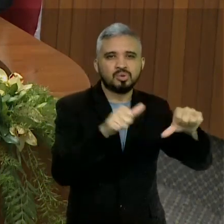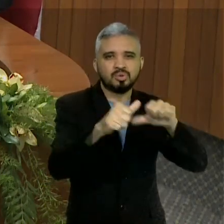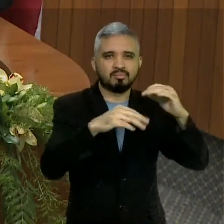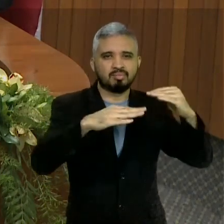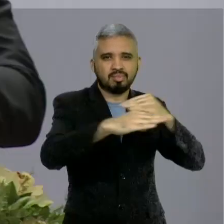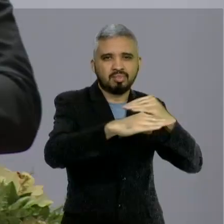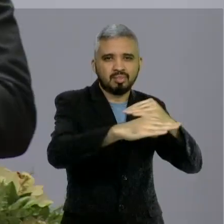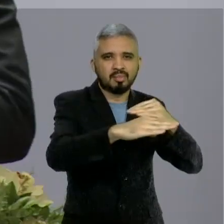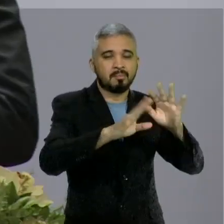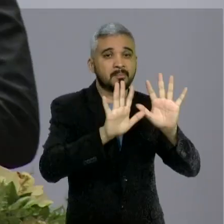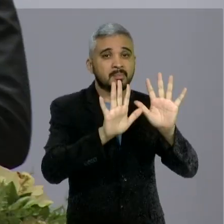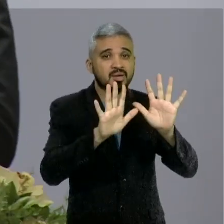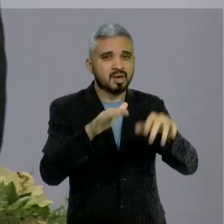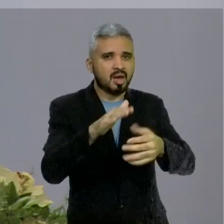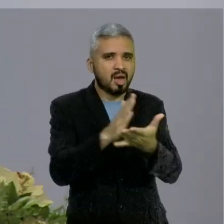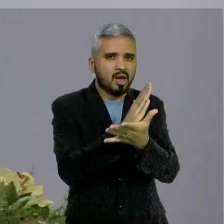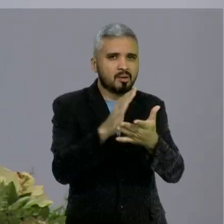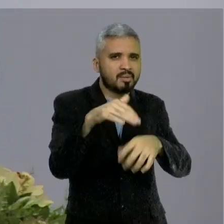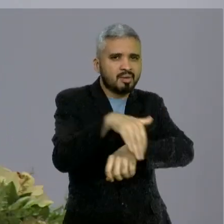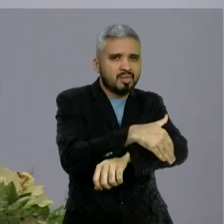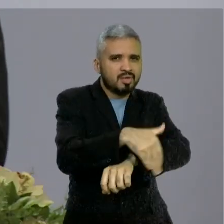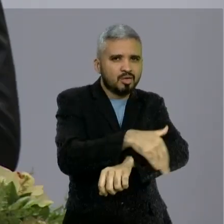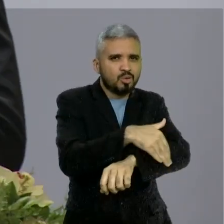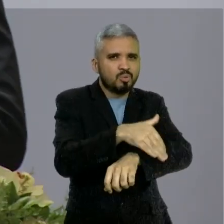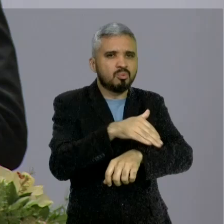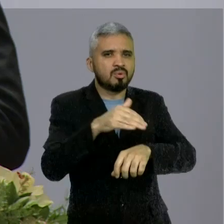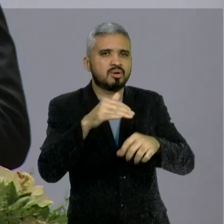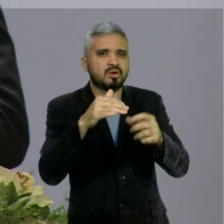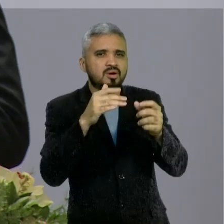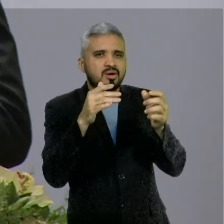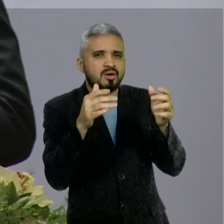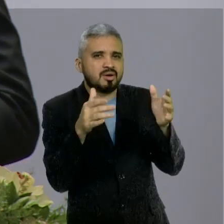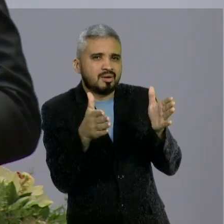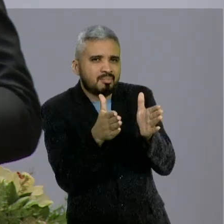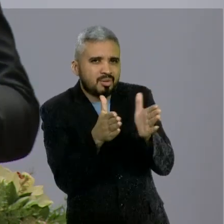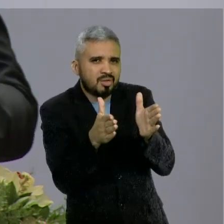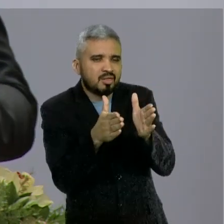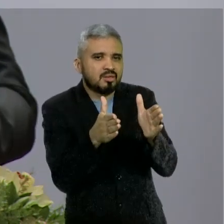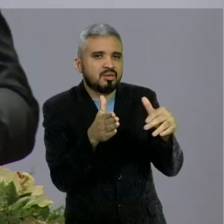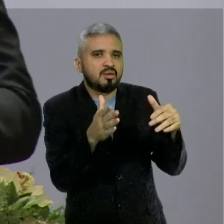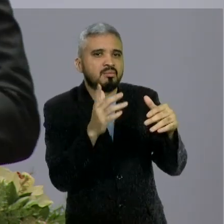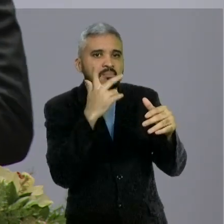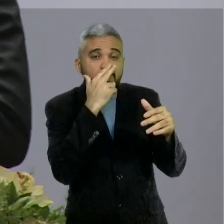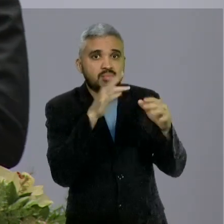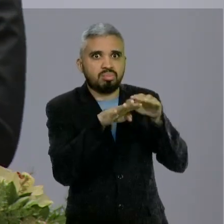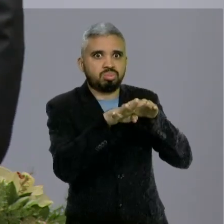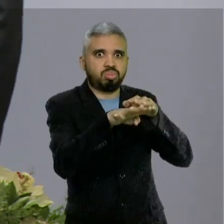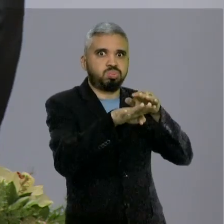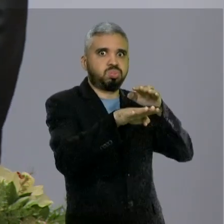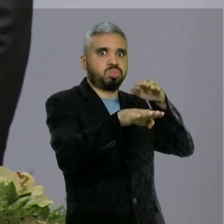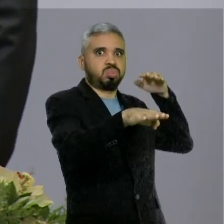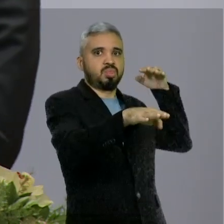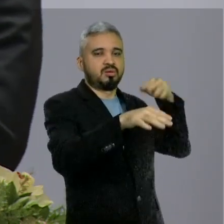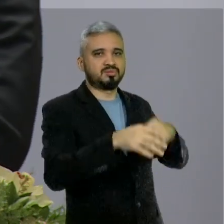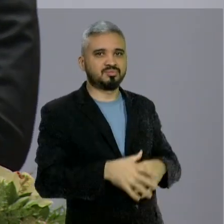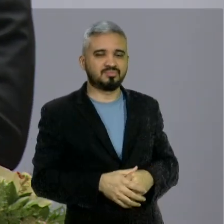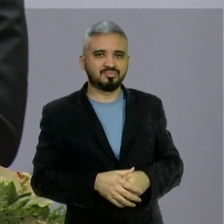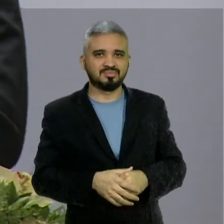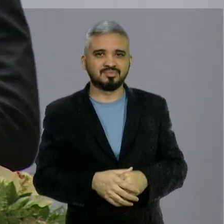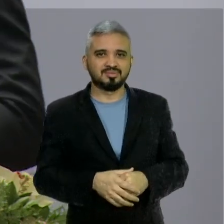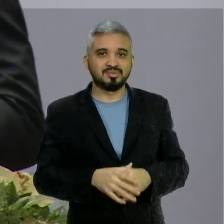fez um melhoramento ali na avenida na rotatória da cab mas piorou a vida das pessoas ali embaixo do